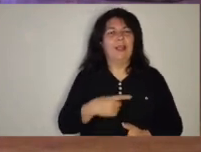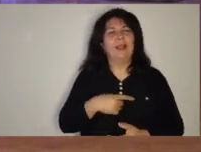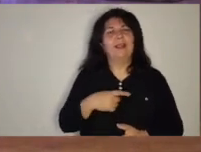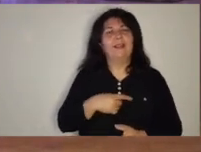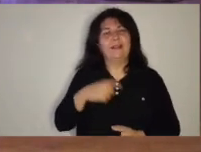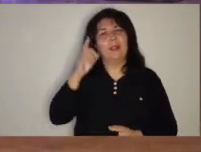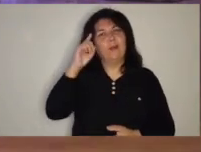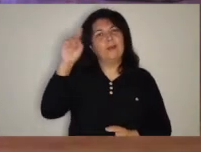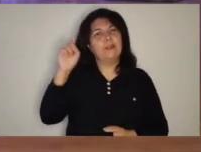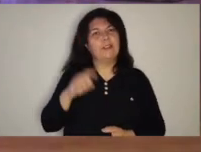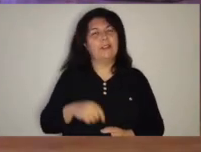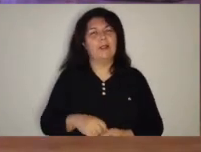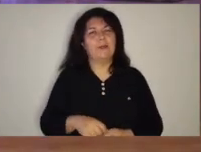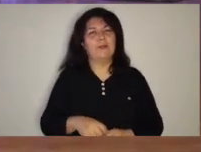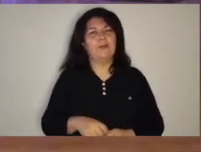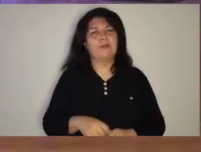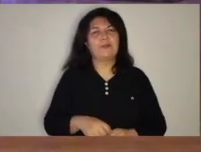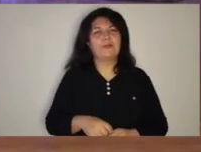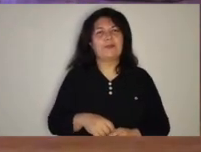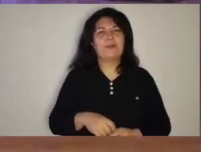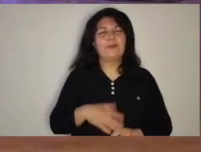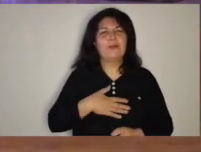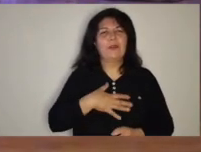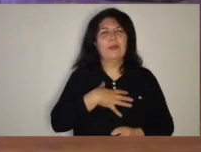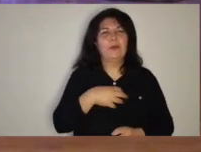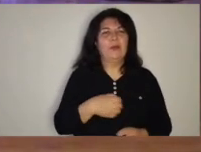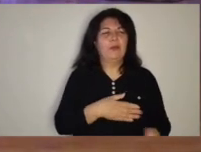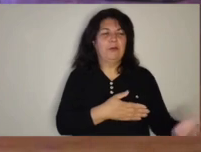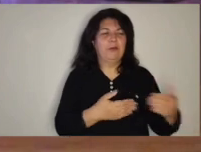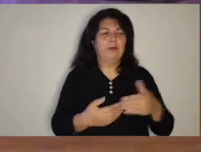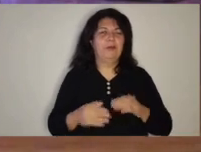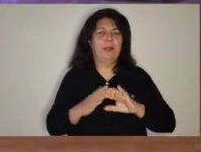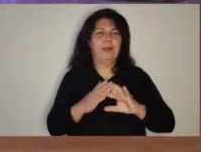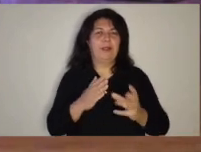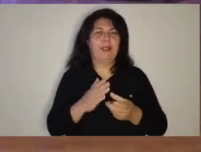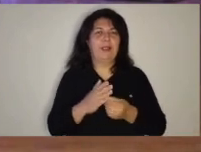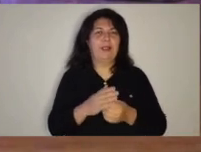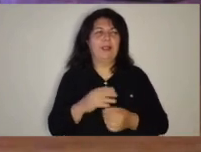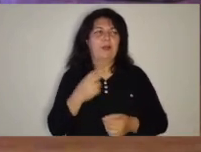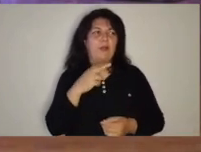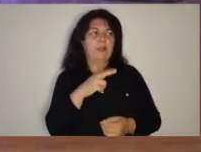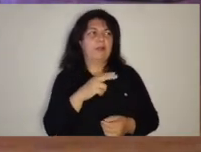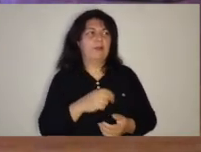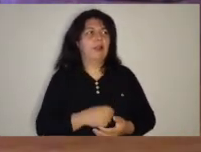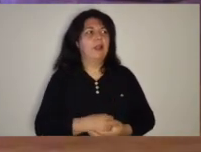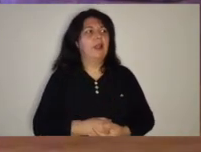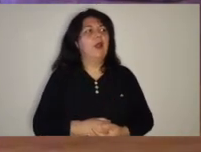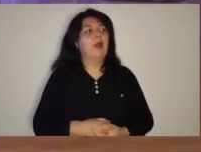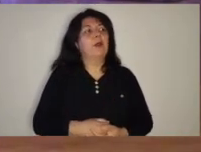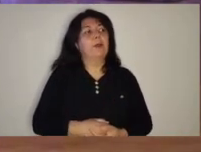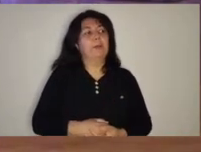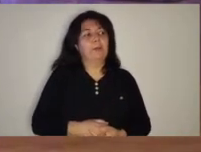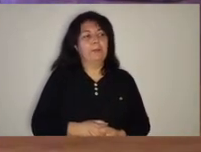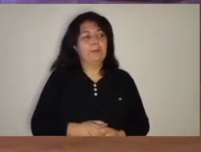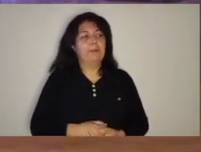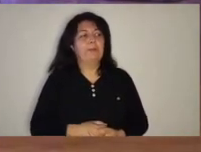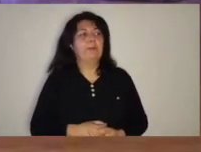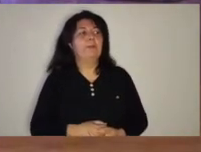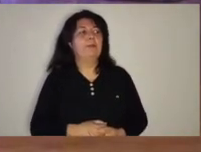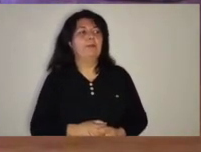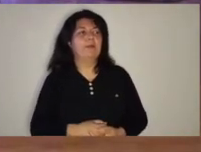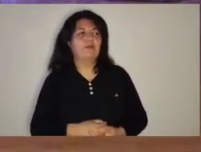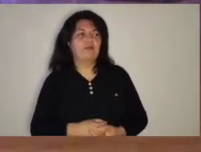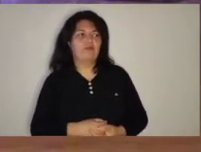Então, assim, teve um dia desse que o Pedro veio na igreja. Eu falei, nossa, Pedro. Está de olho em alguma menininha? Que você está